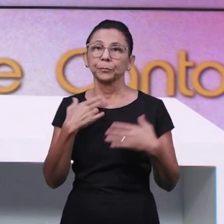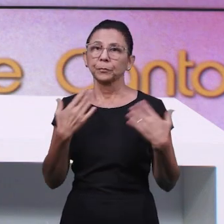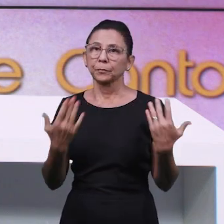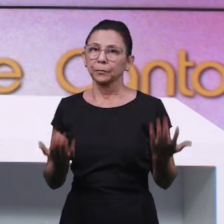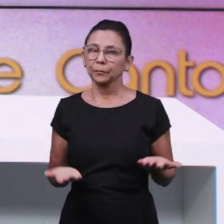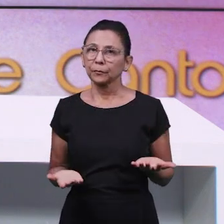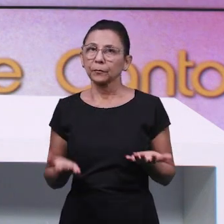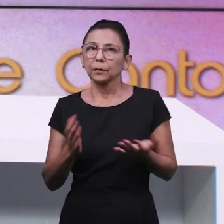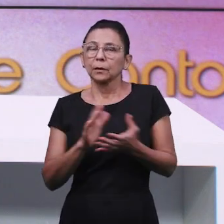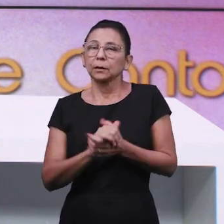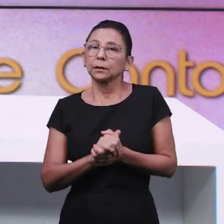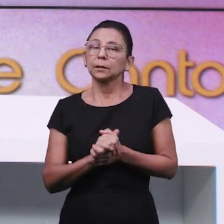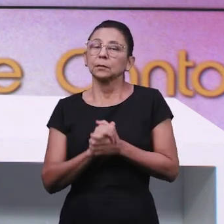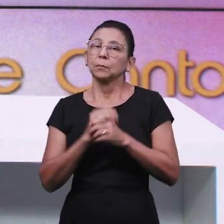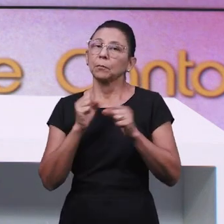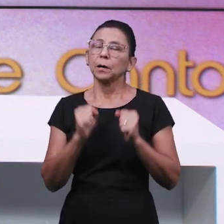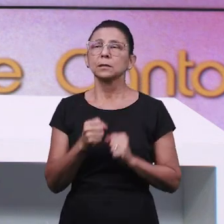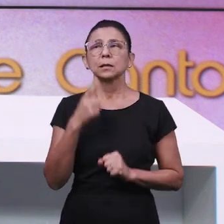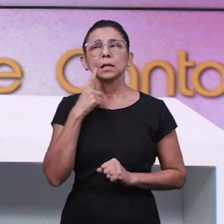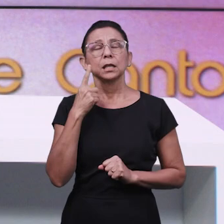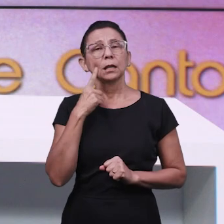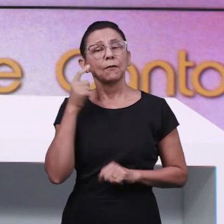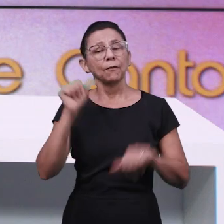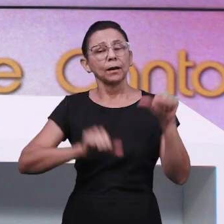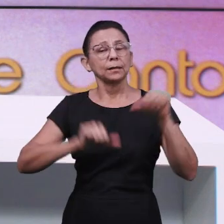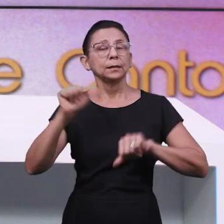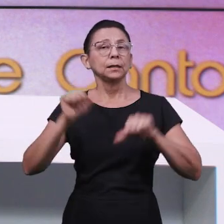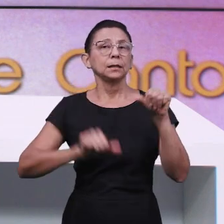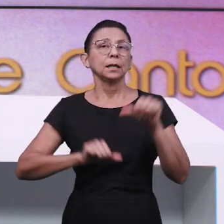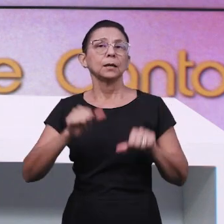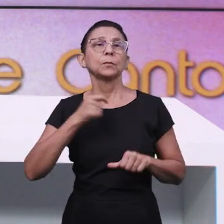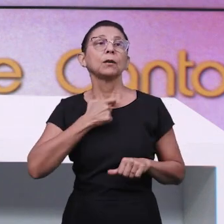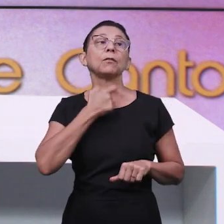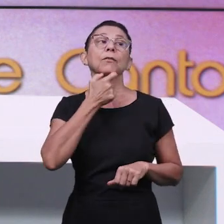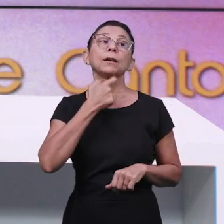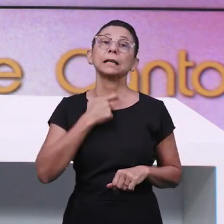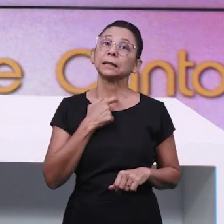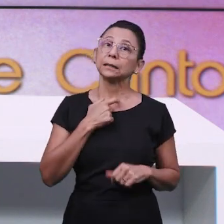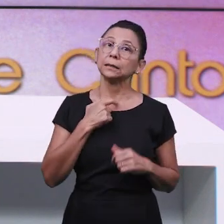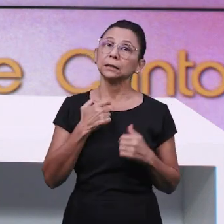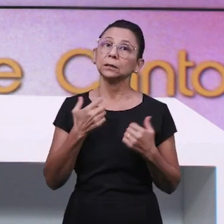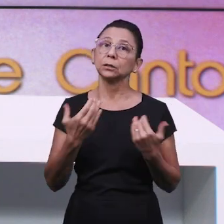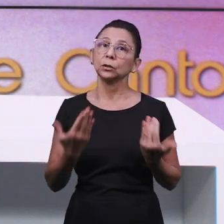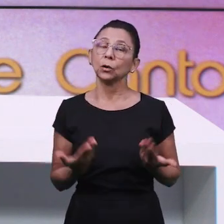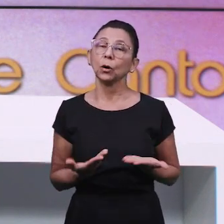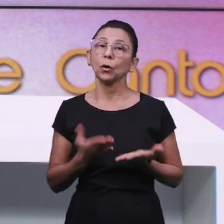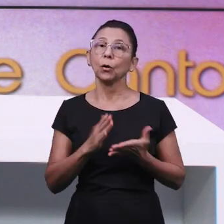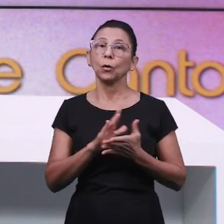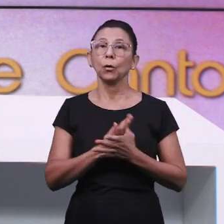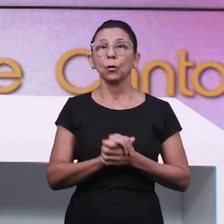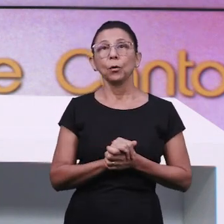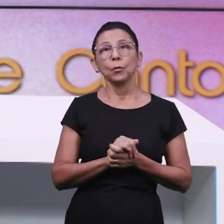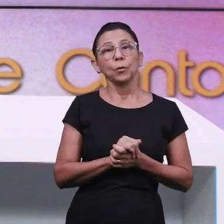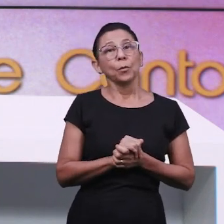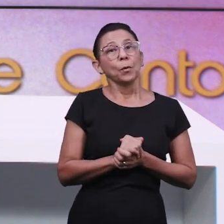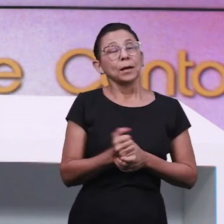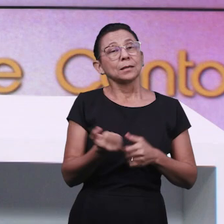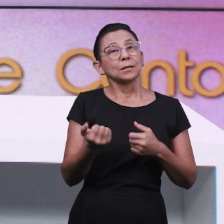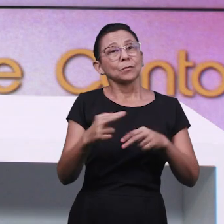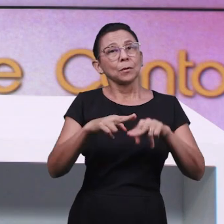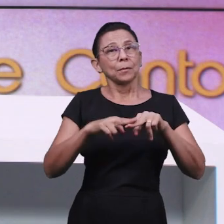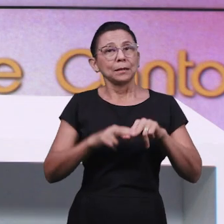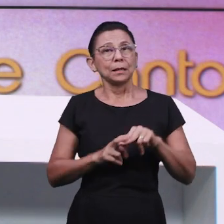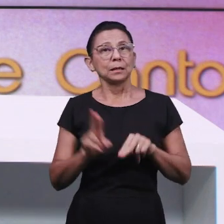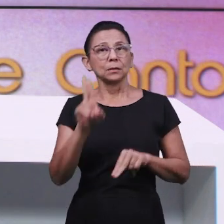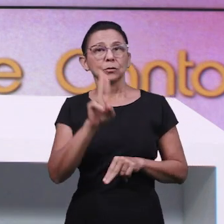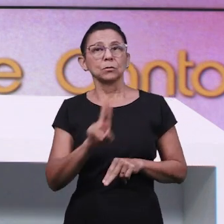ver com uma questão muscular da própria laringe, mas também pode ter a ver com modos inadequados de usar a